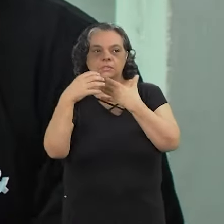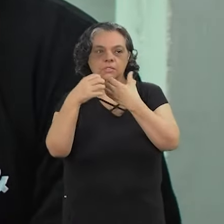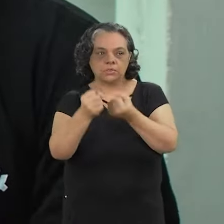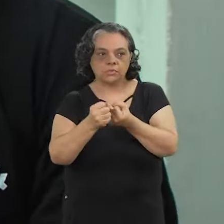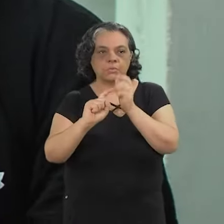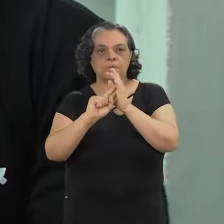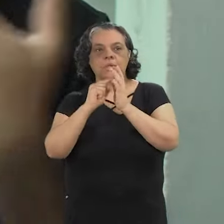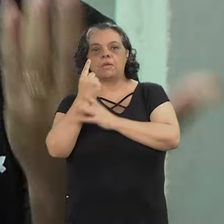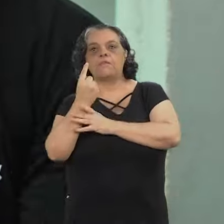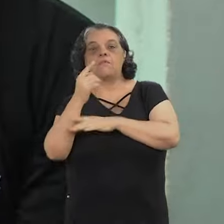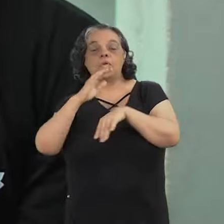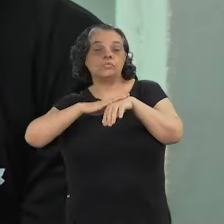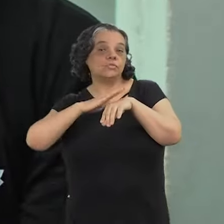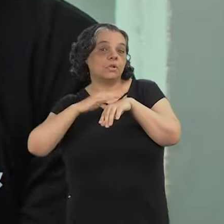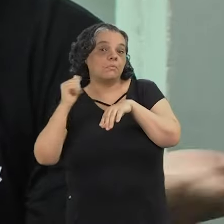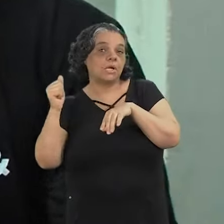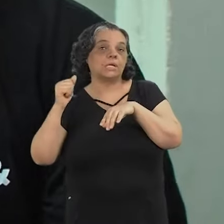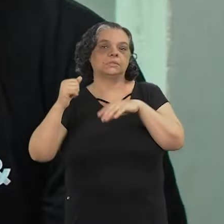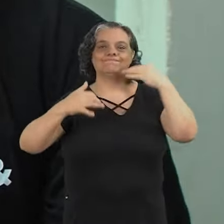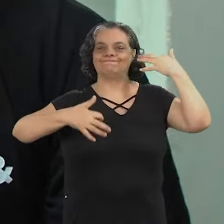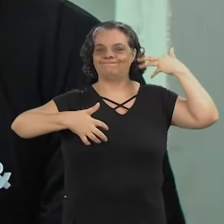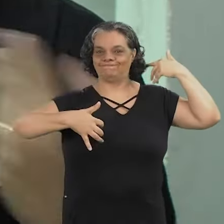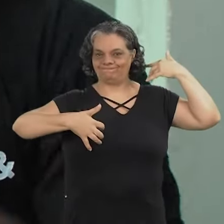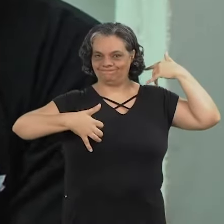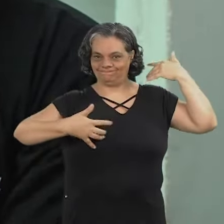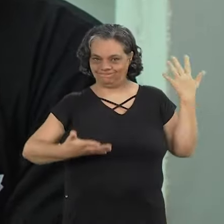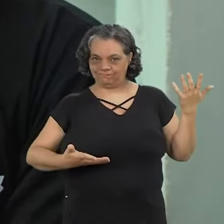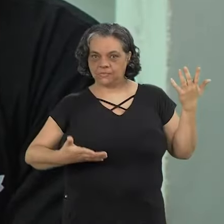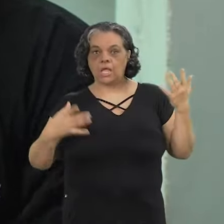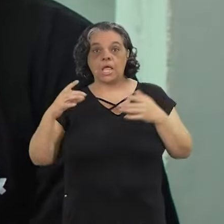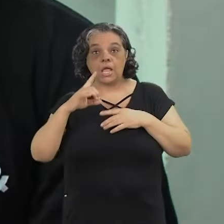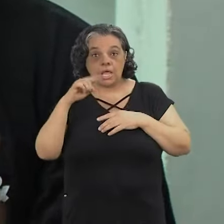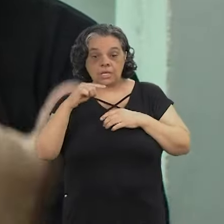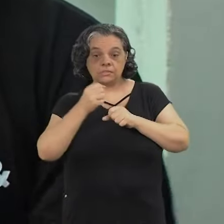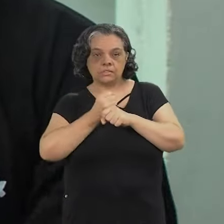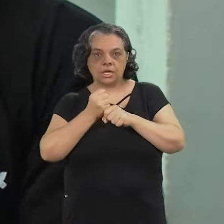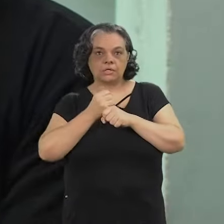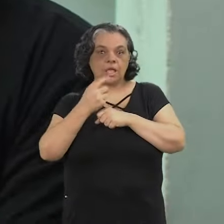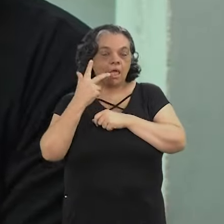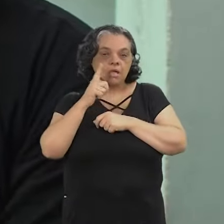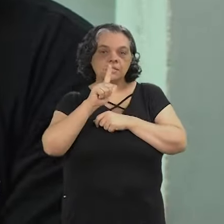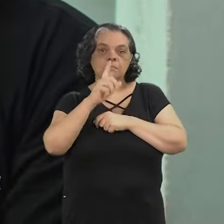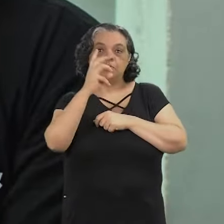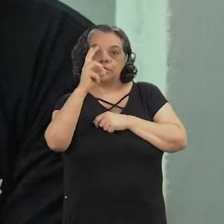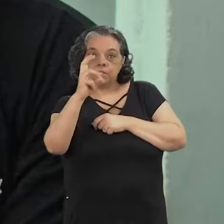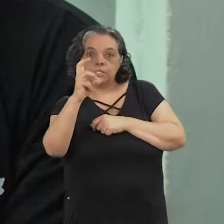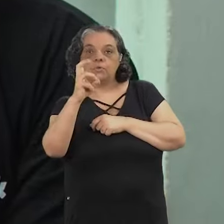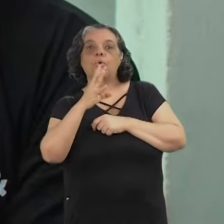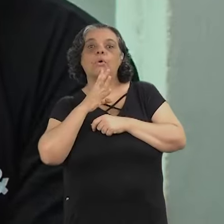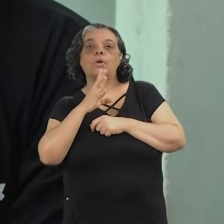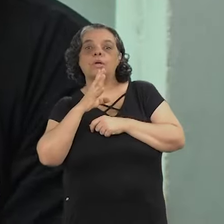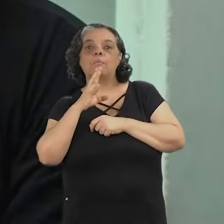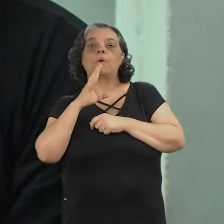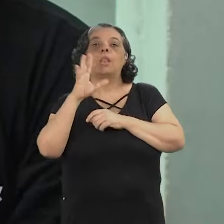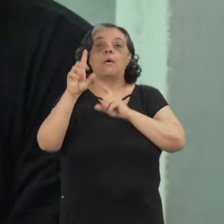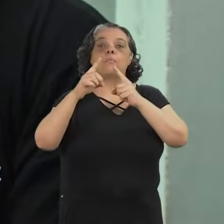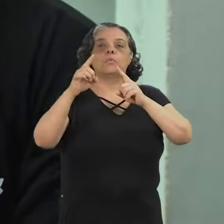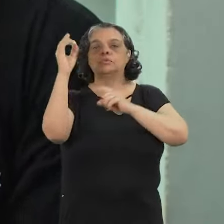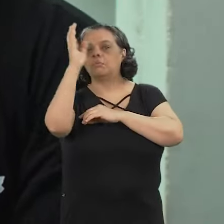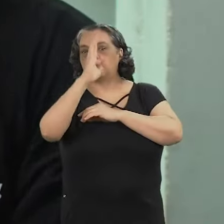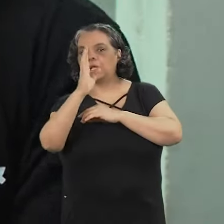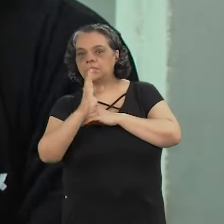o prêmio como pessoa negra ela foi chamada de macaca e e nesse ano ela recebeu cinco prêmios de reconhecimento pela música brasileira